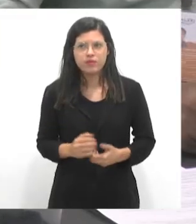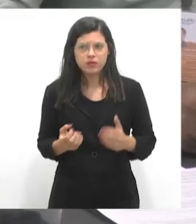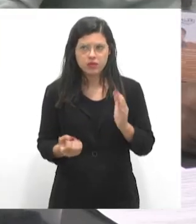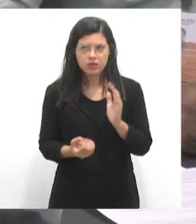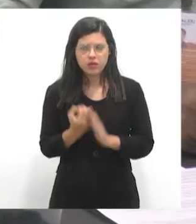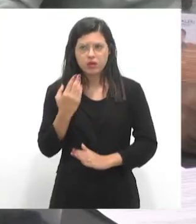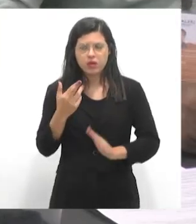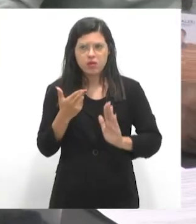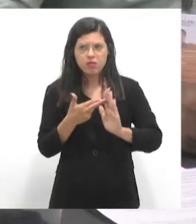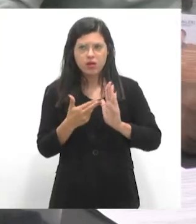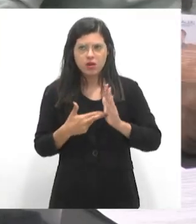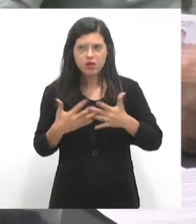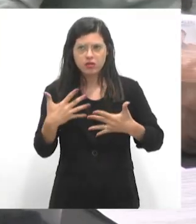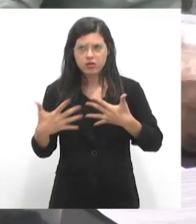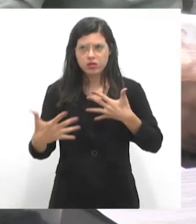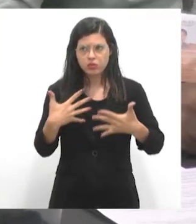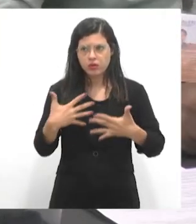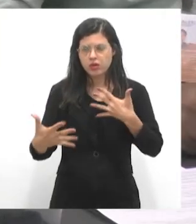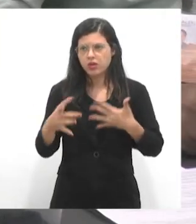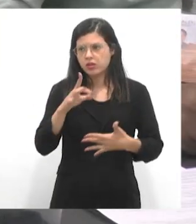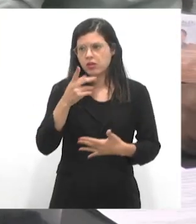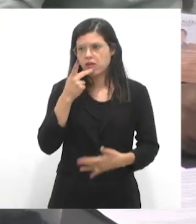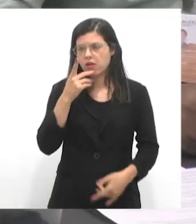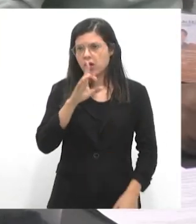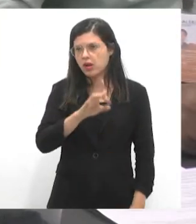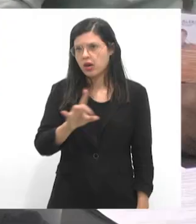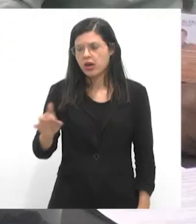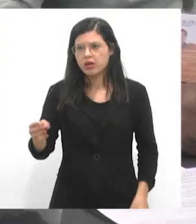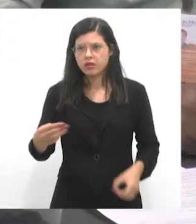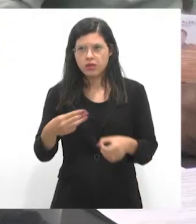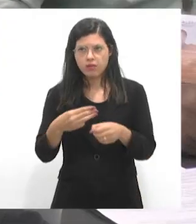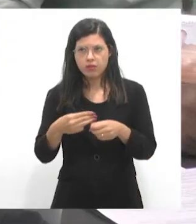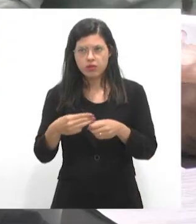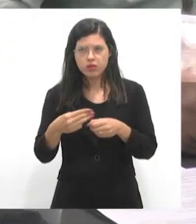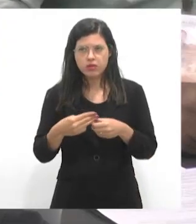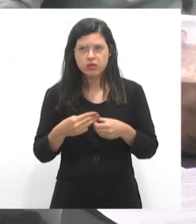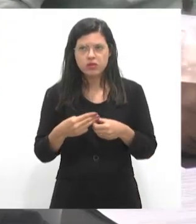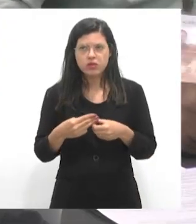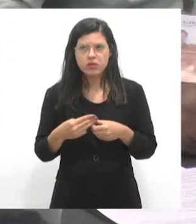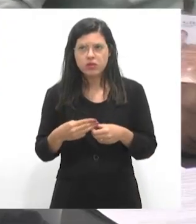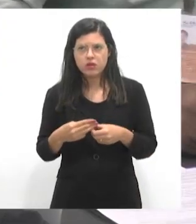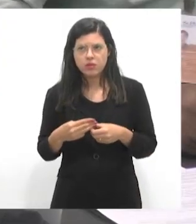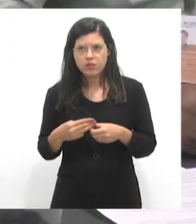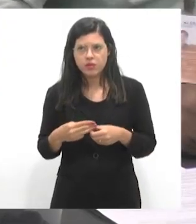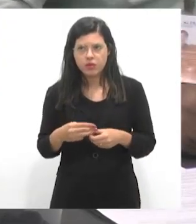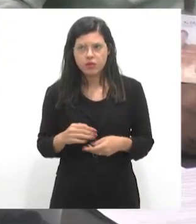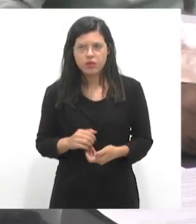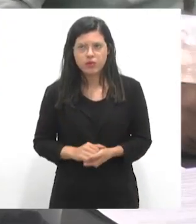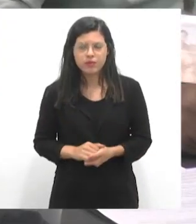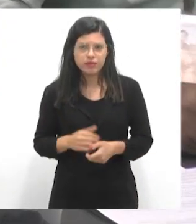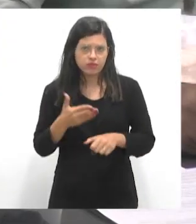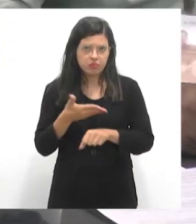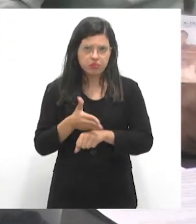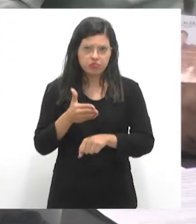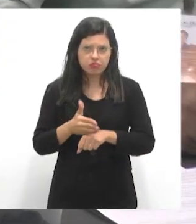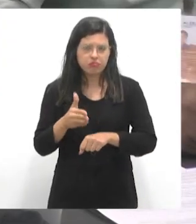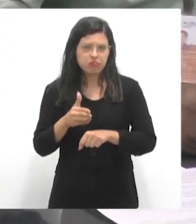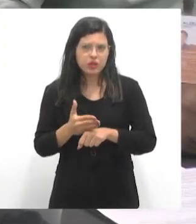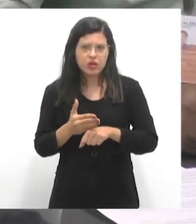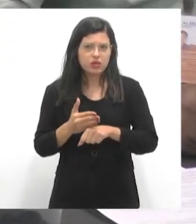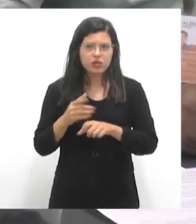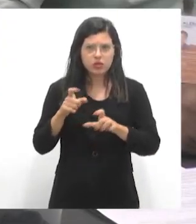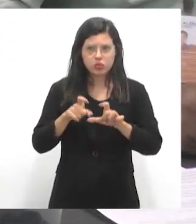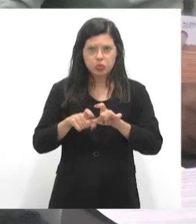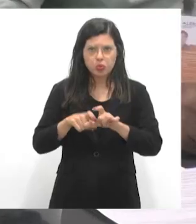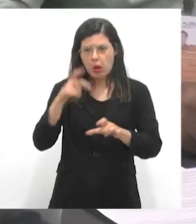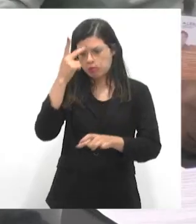de transparência e dizer que cada município, no exercício da sua autonomia, vai